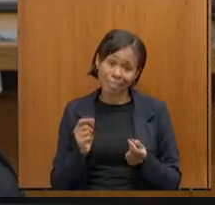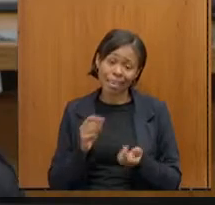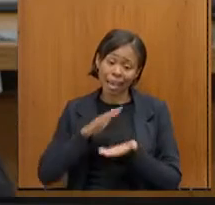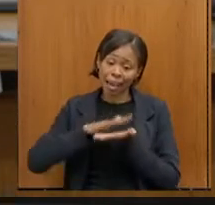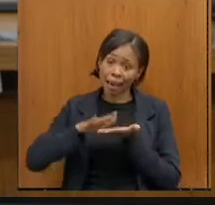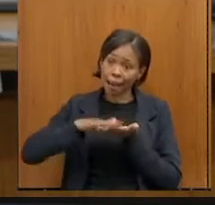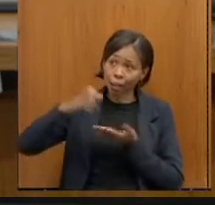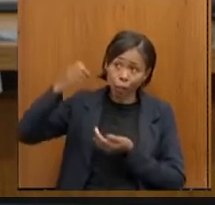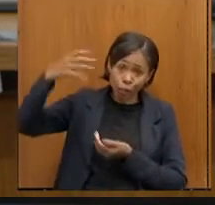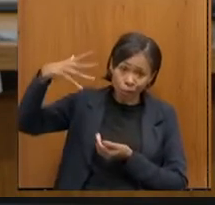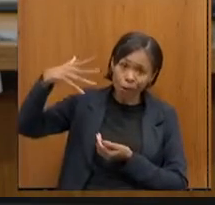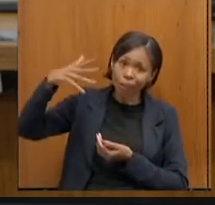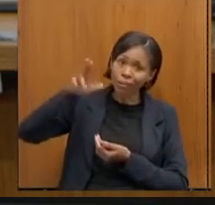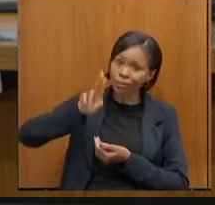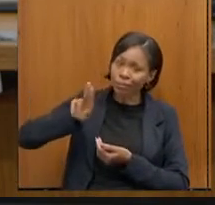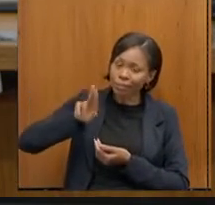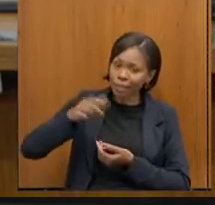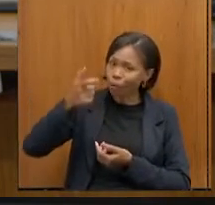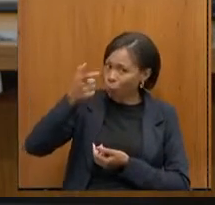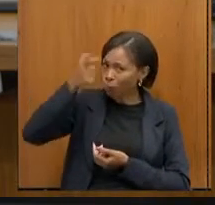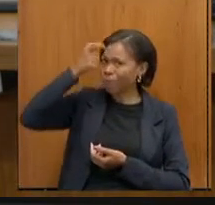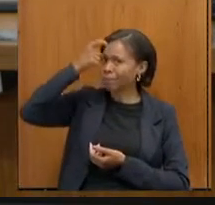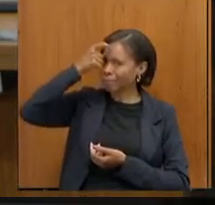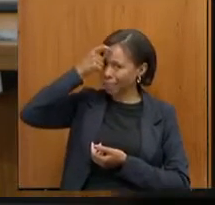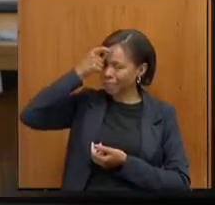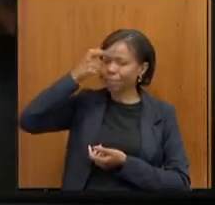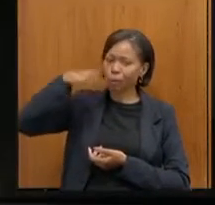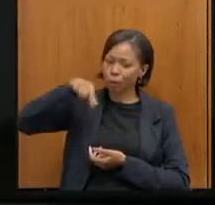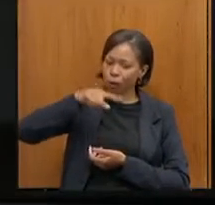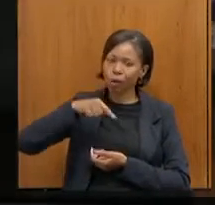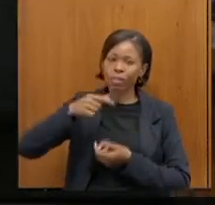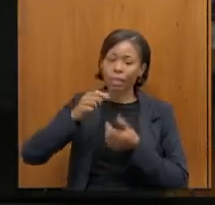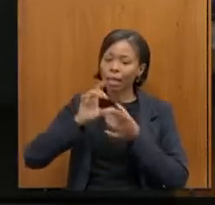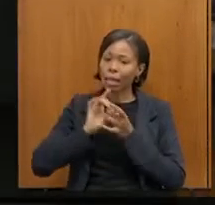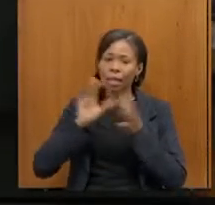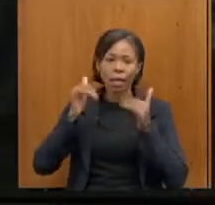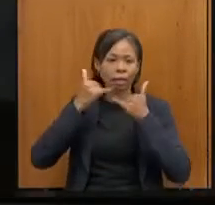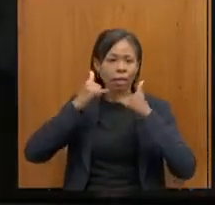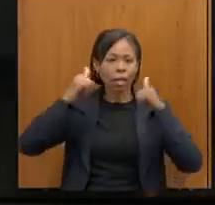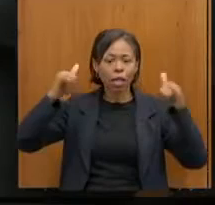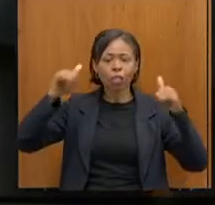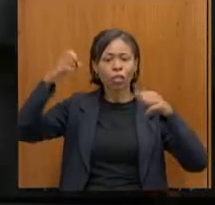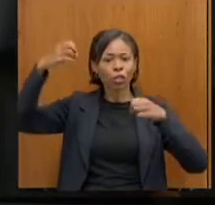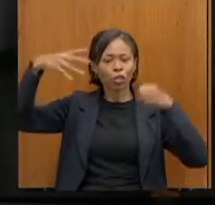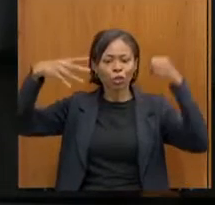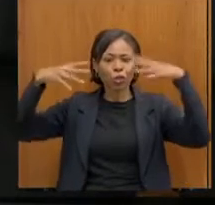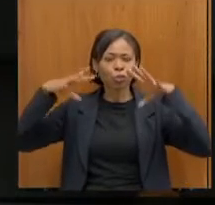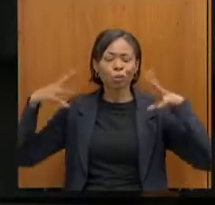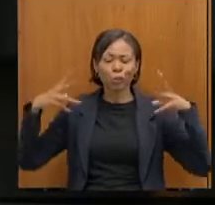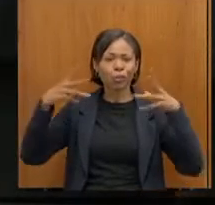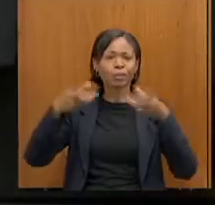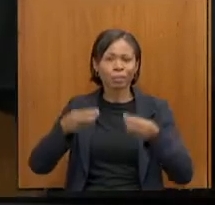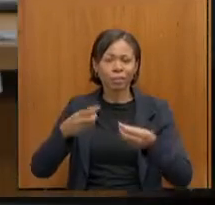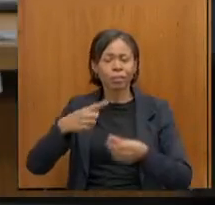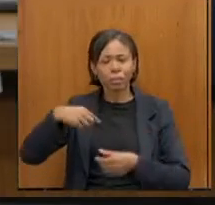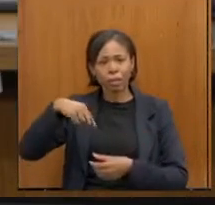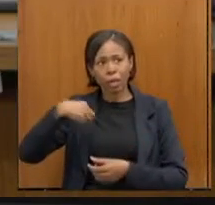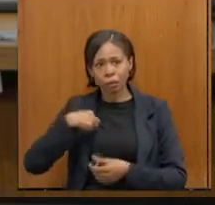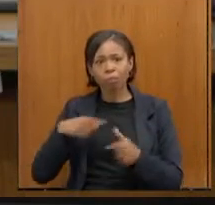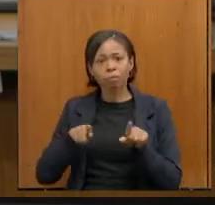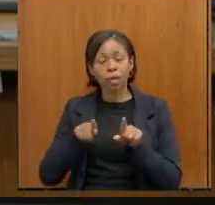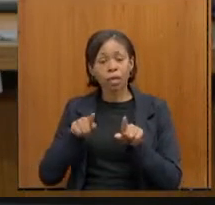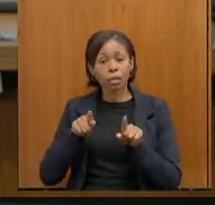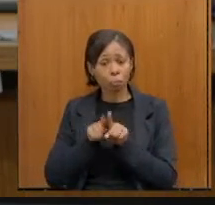para garantir a disponibilidade de energia para todos também somos o maior apoiador